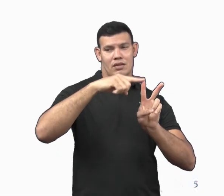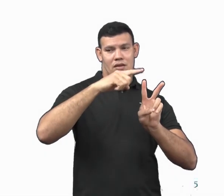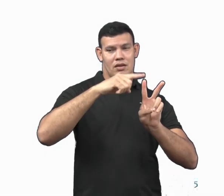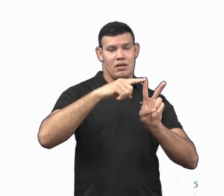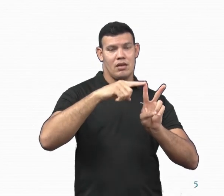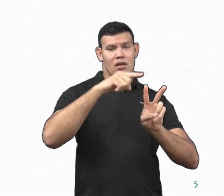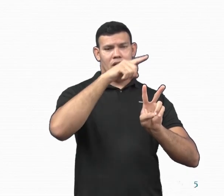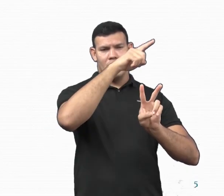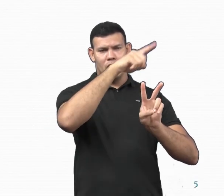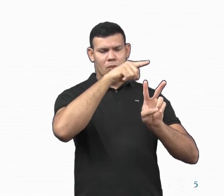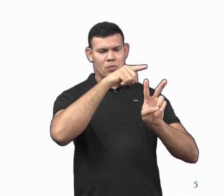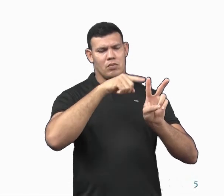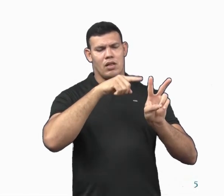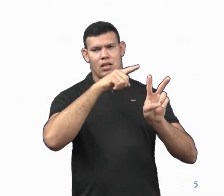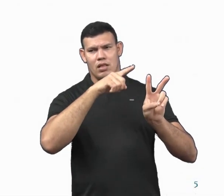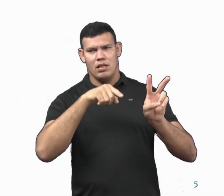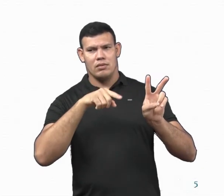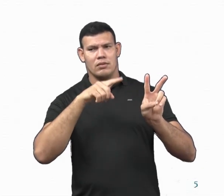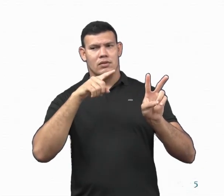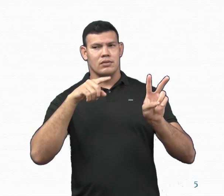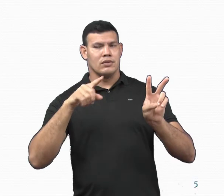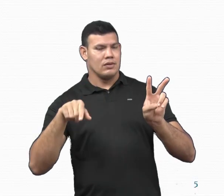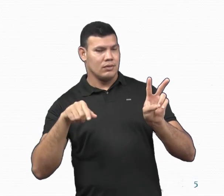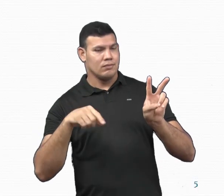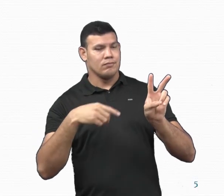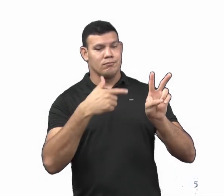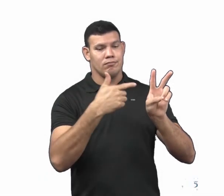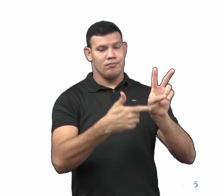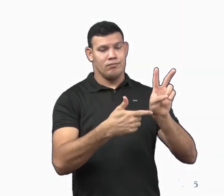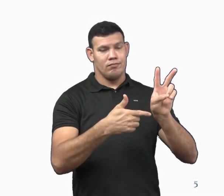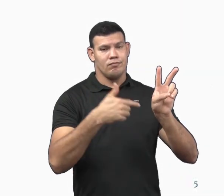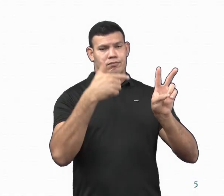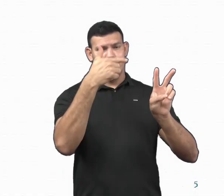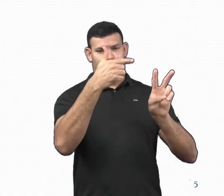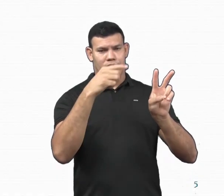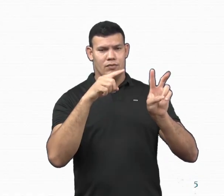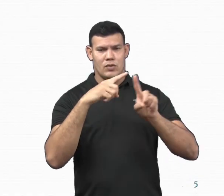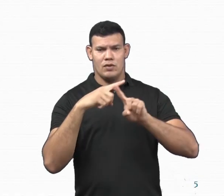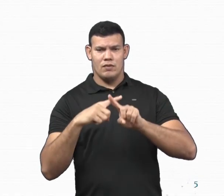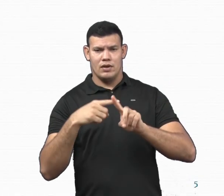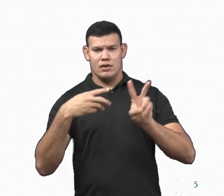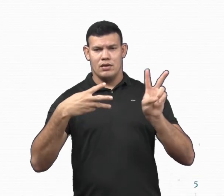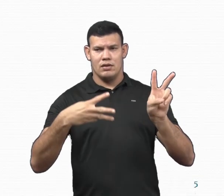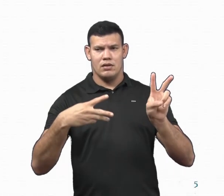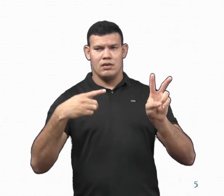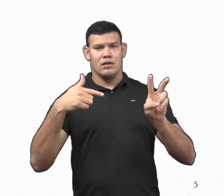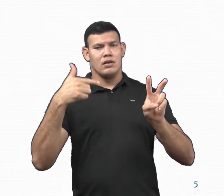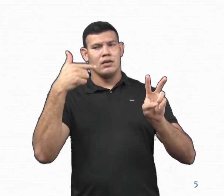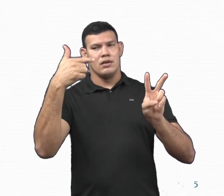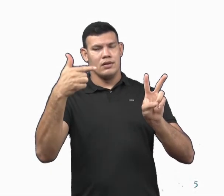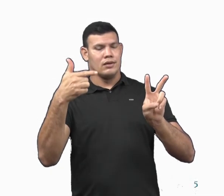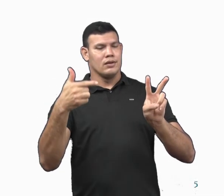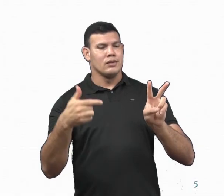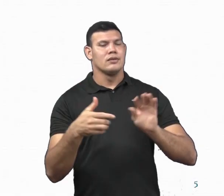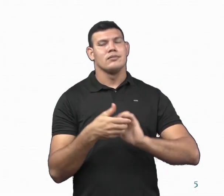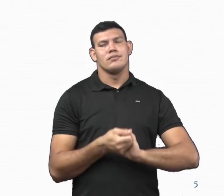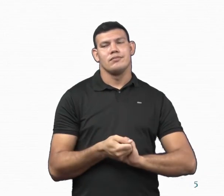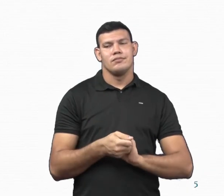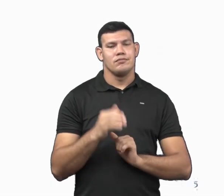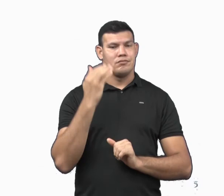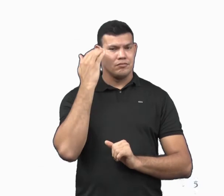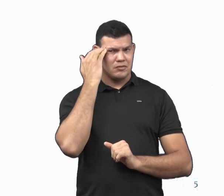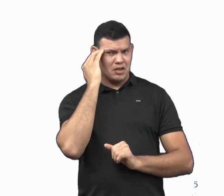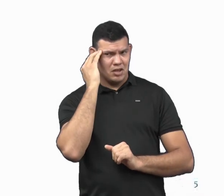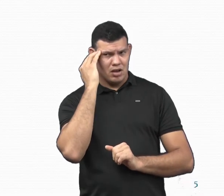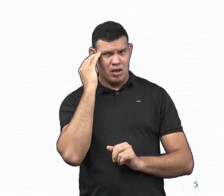os expoentes são iguais. Vai sobrar o 2 vezes 3 com aquele menos ali fora. 2